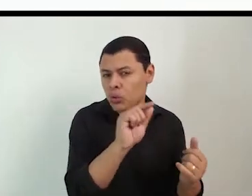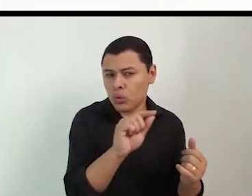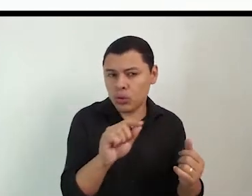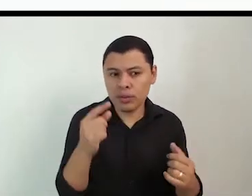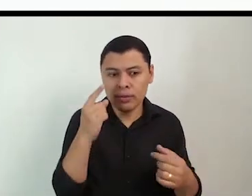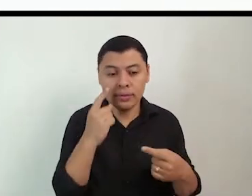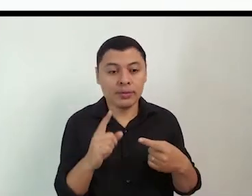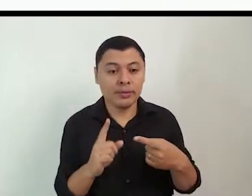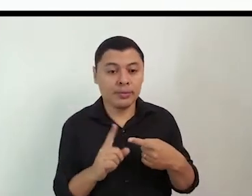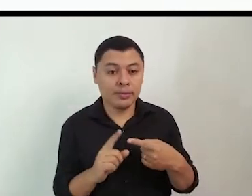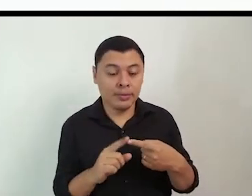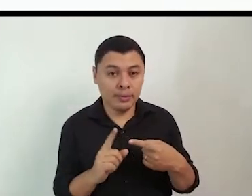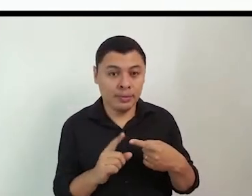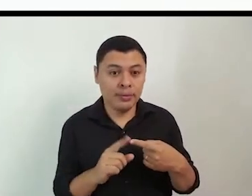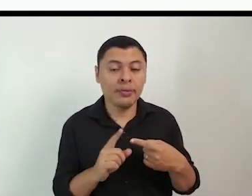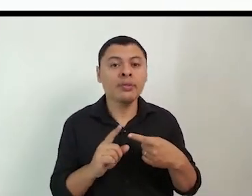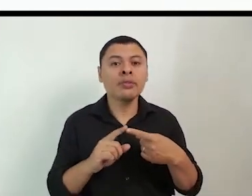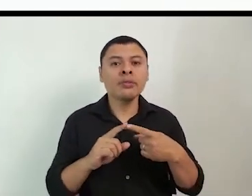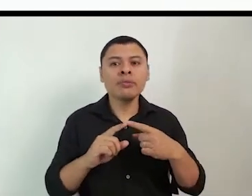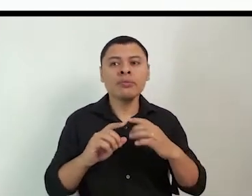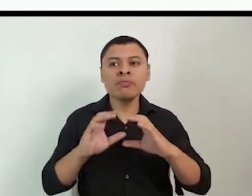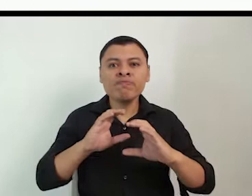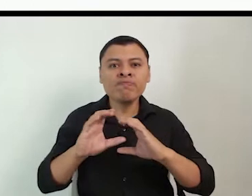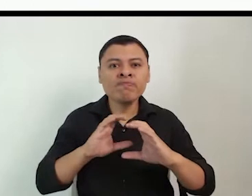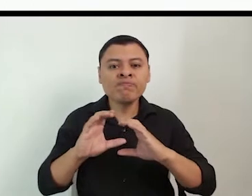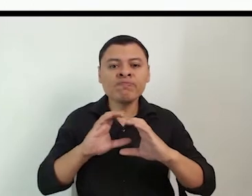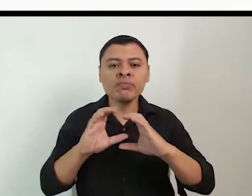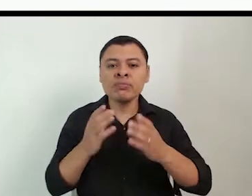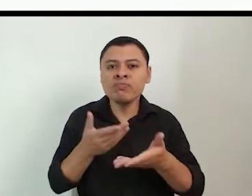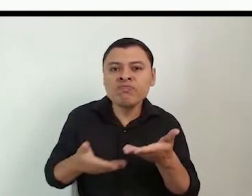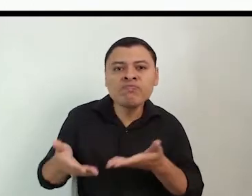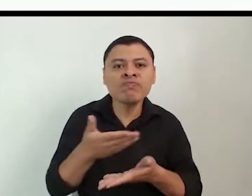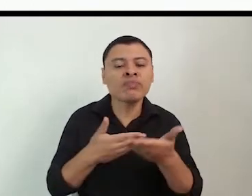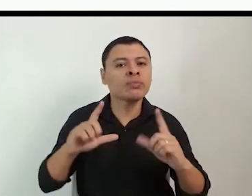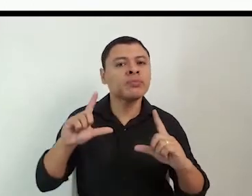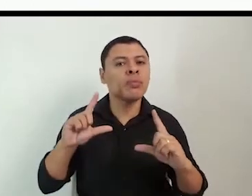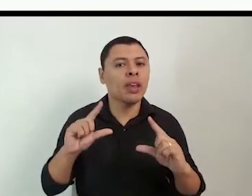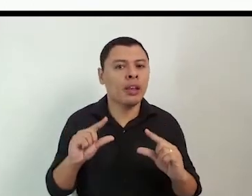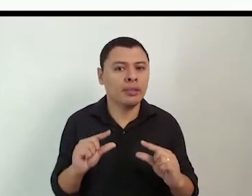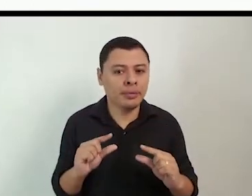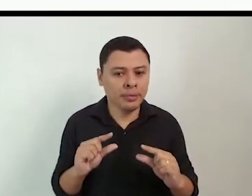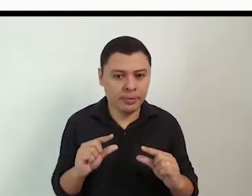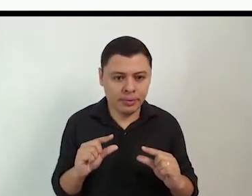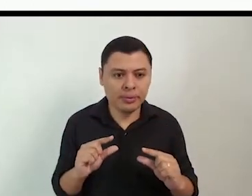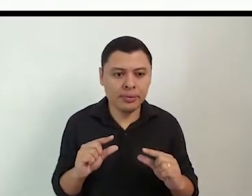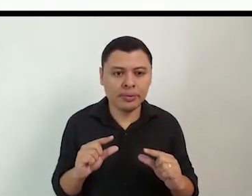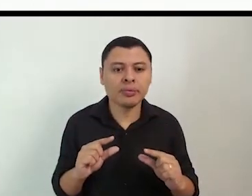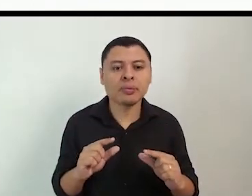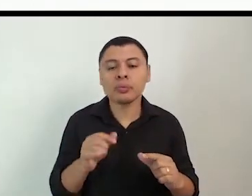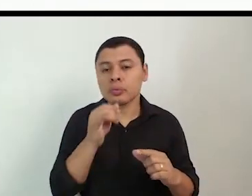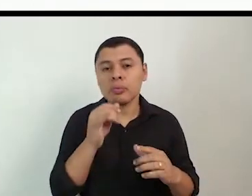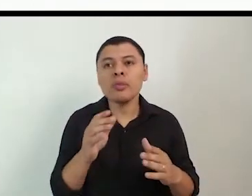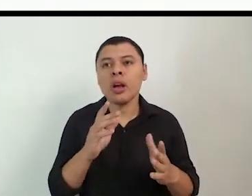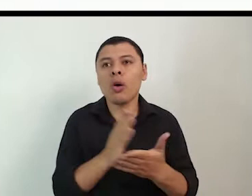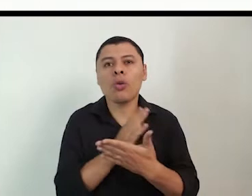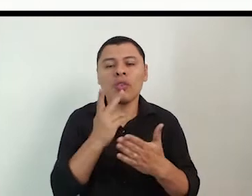exemplo, com déficit na comunicação, na interação social, Tem muita gente que fala que autistas são um